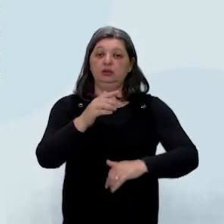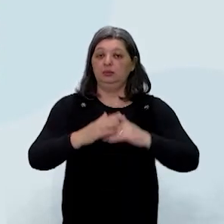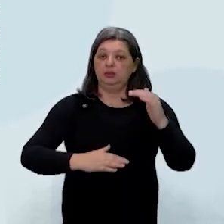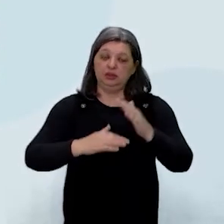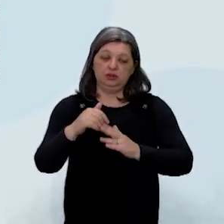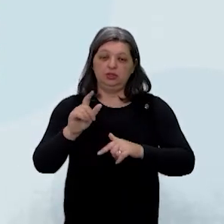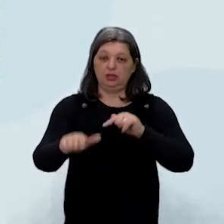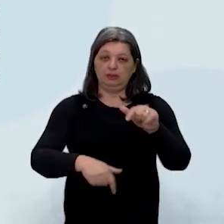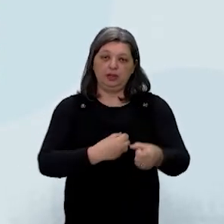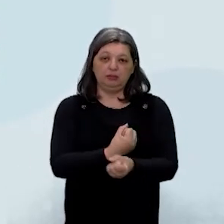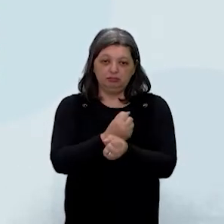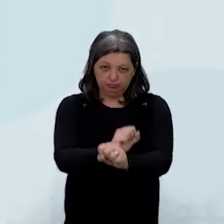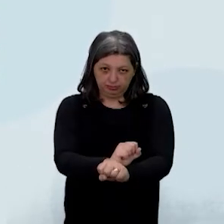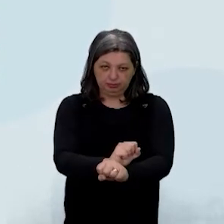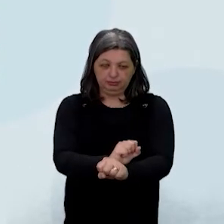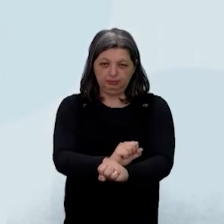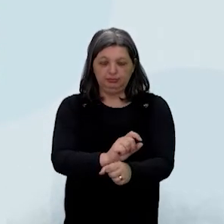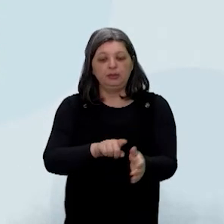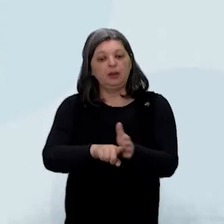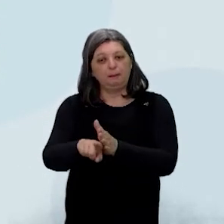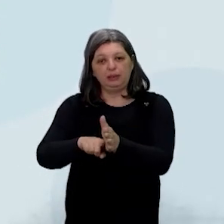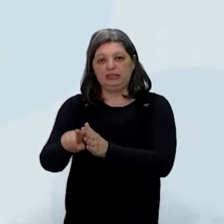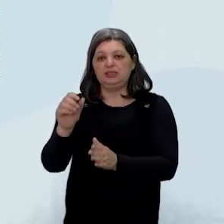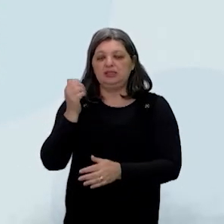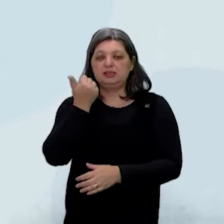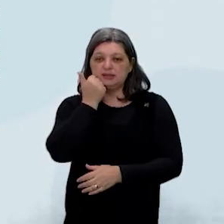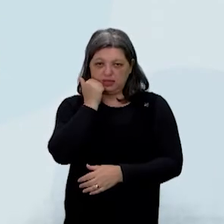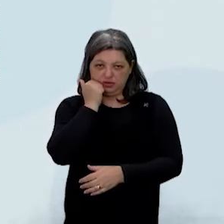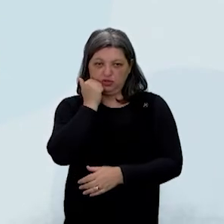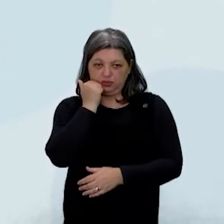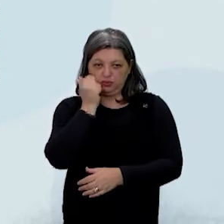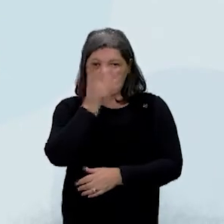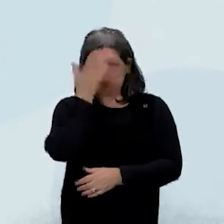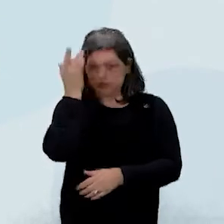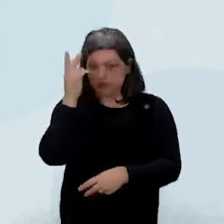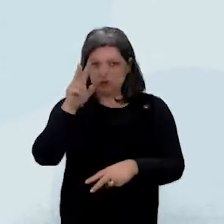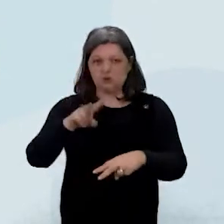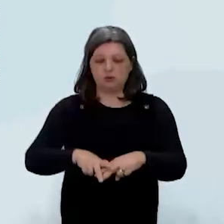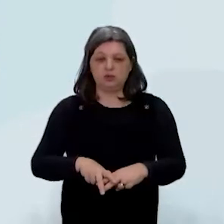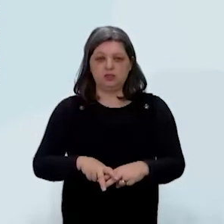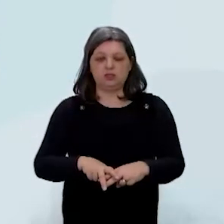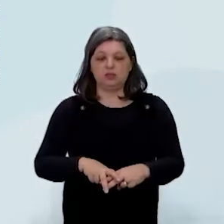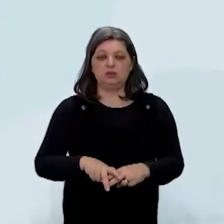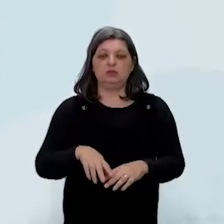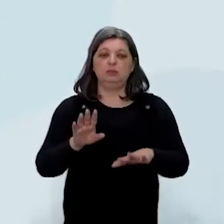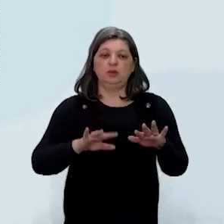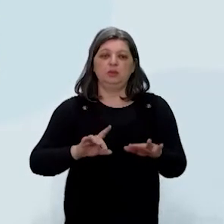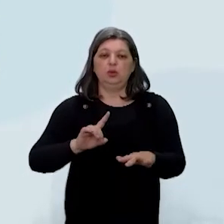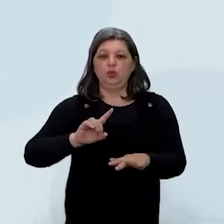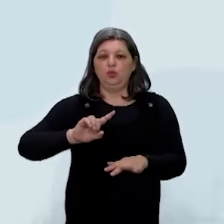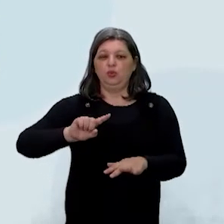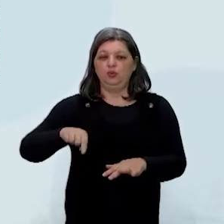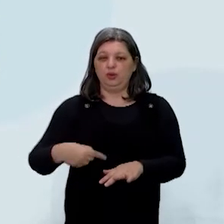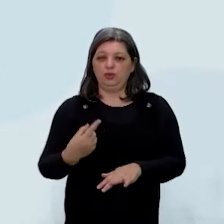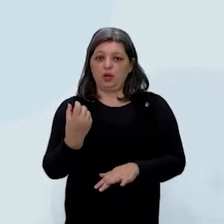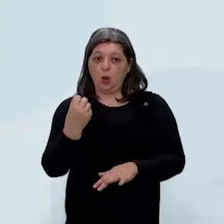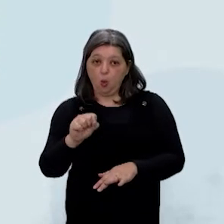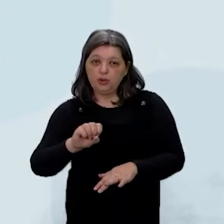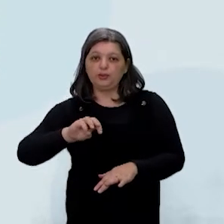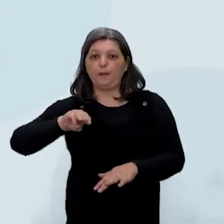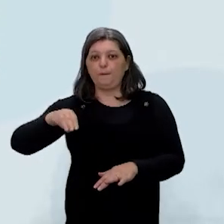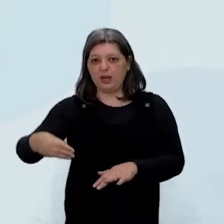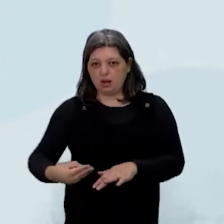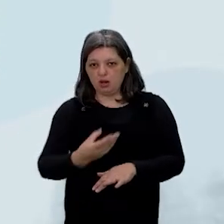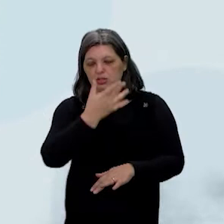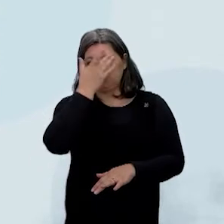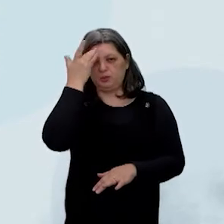e experimentos científicos com os detentos. Estima-se que cerca de 1,8 milhão de